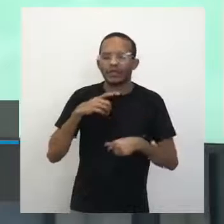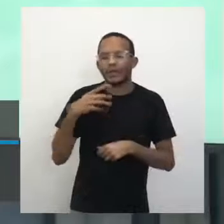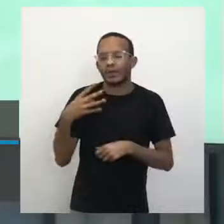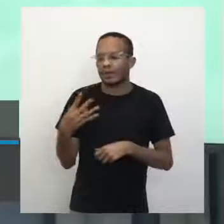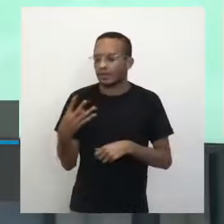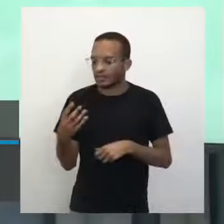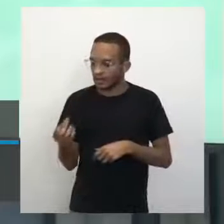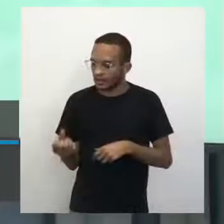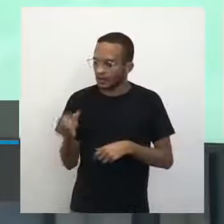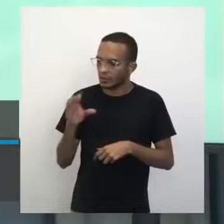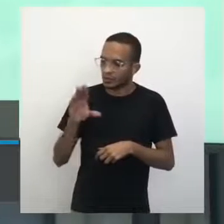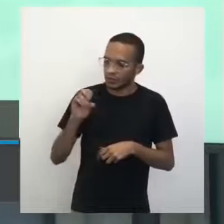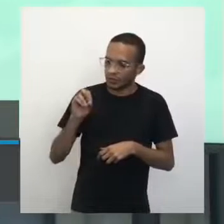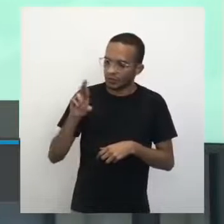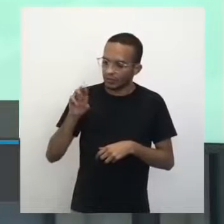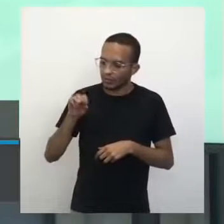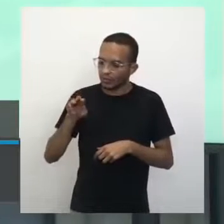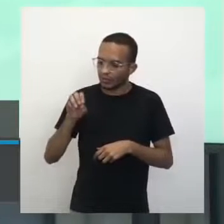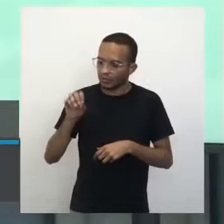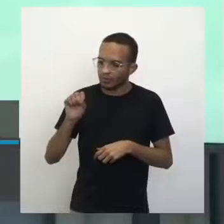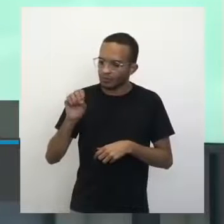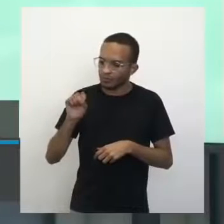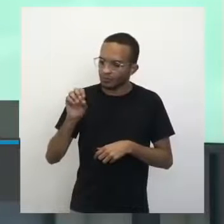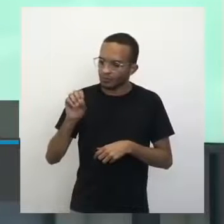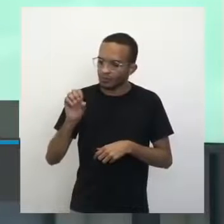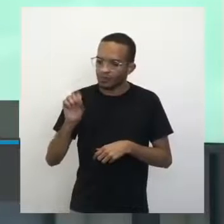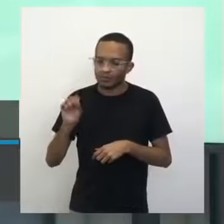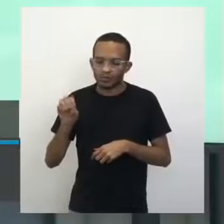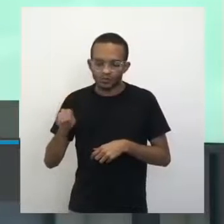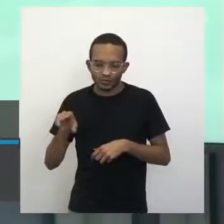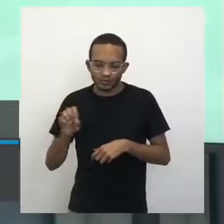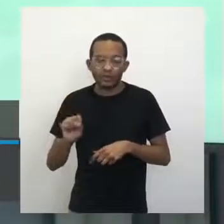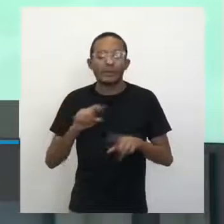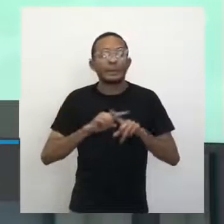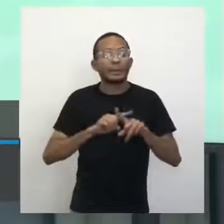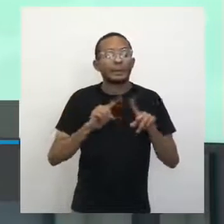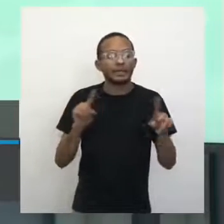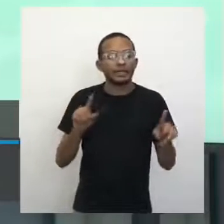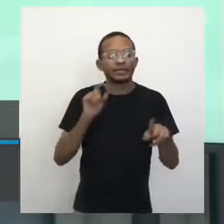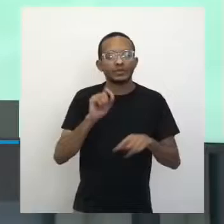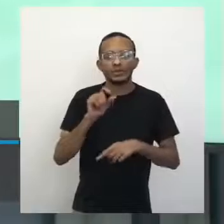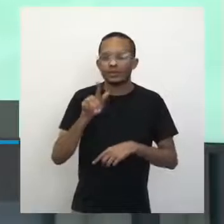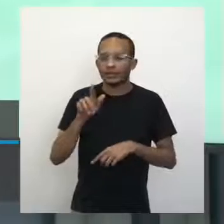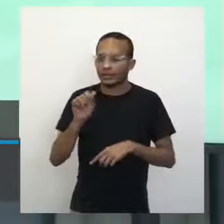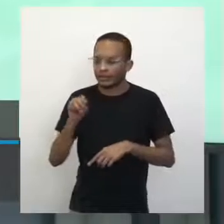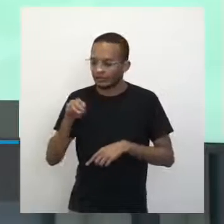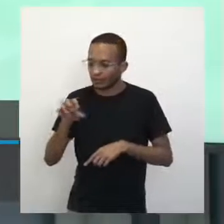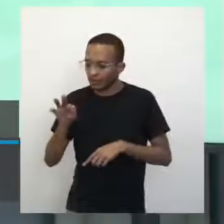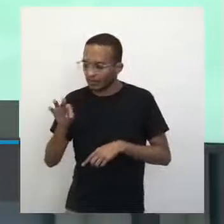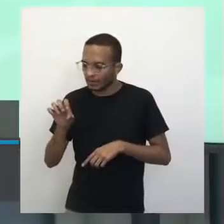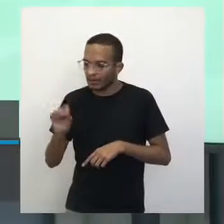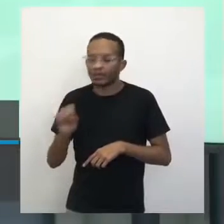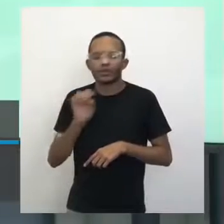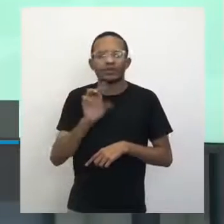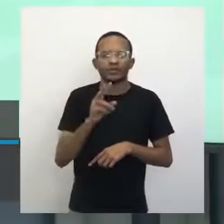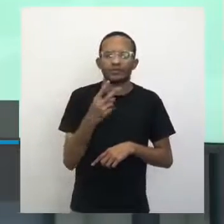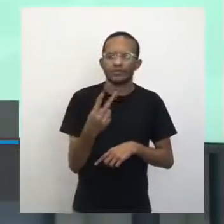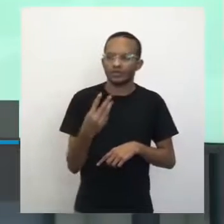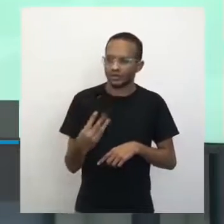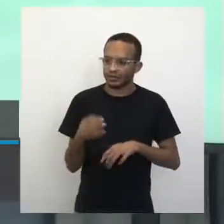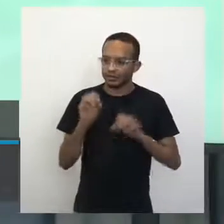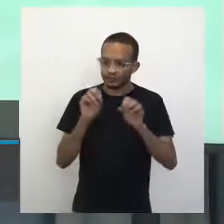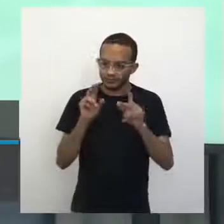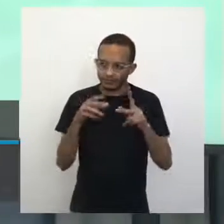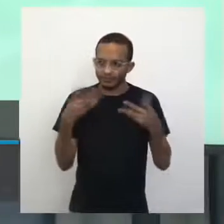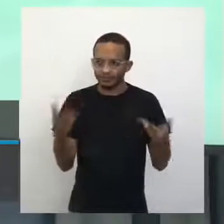46. Porém, tem 46 cromossomos. Porém, os gametas vão ter somente 23. Tá bom?